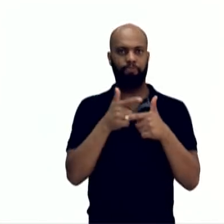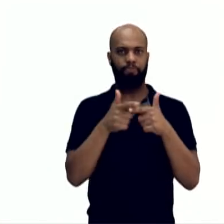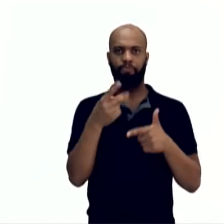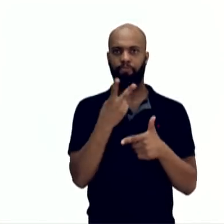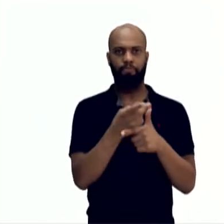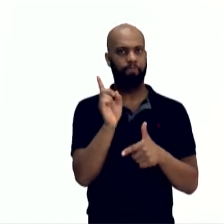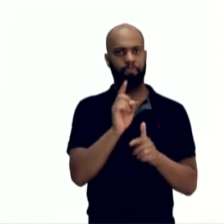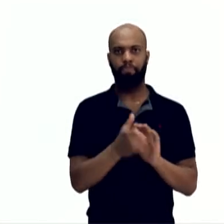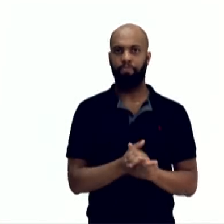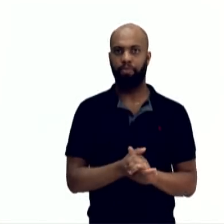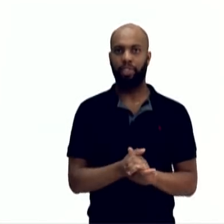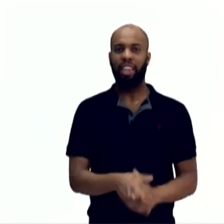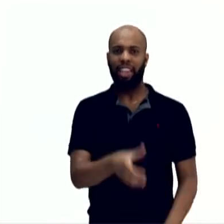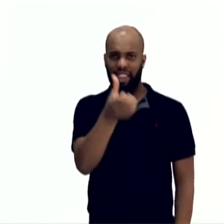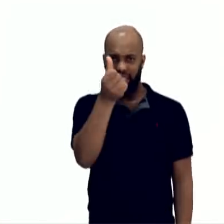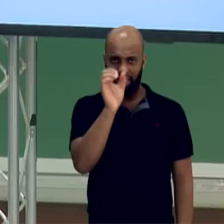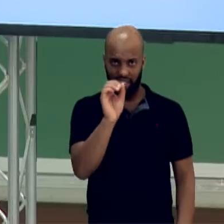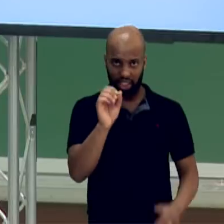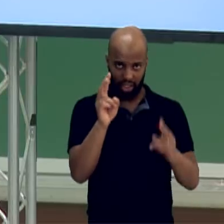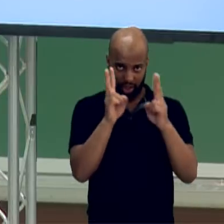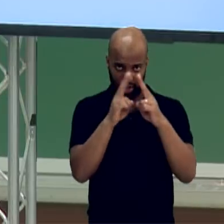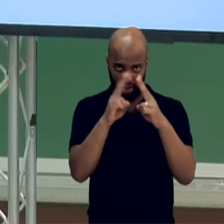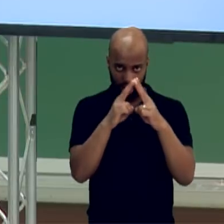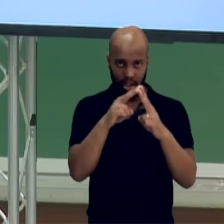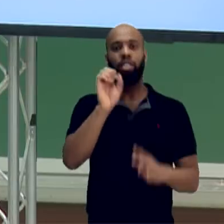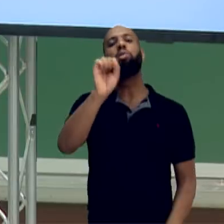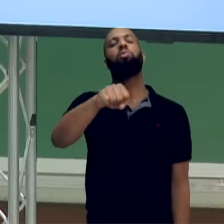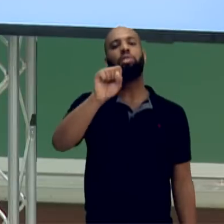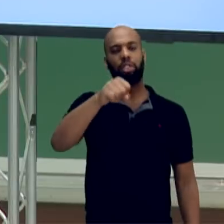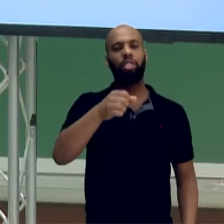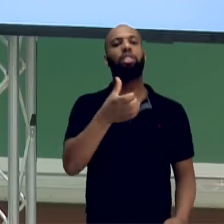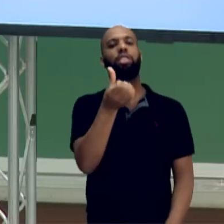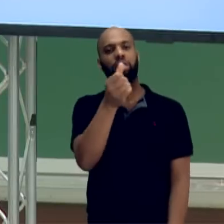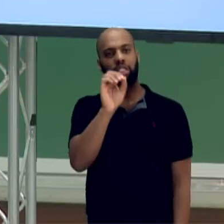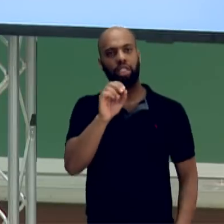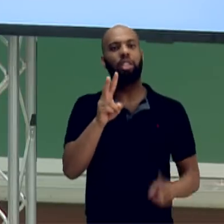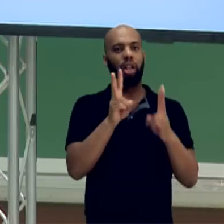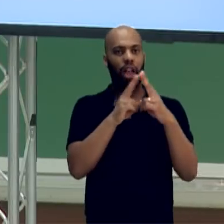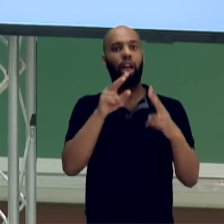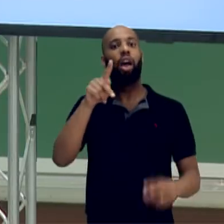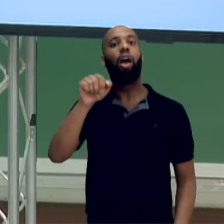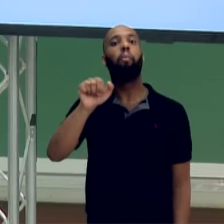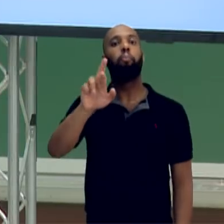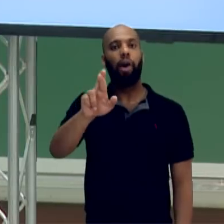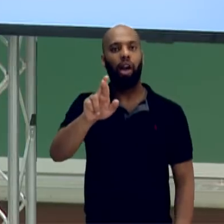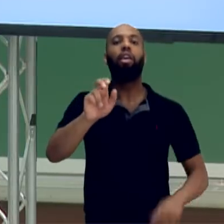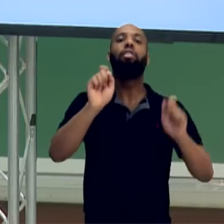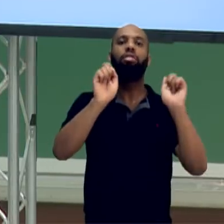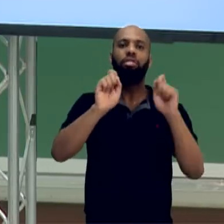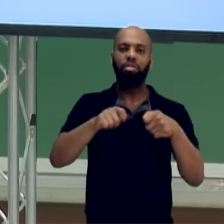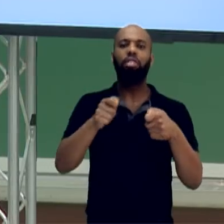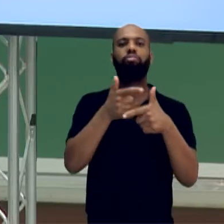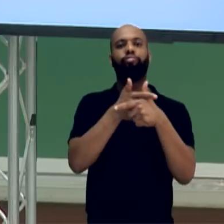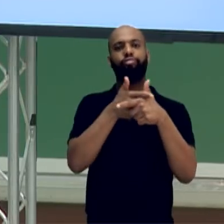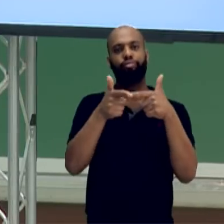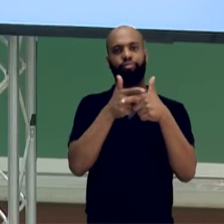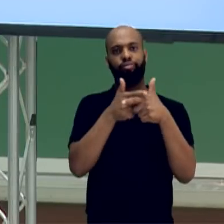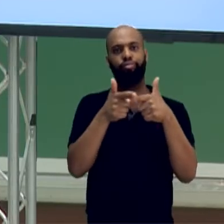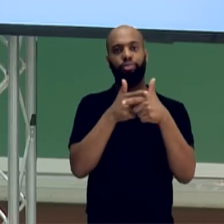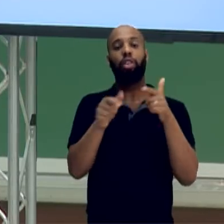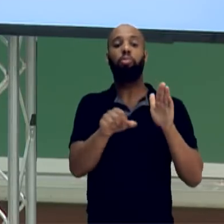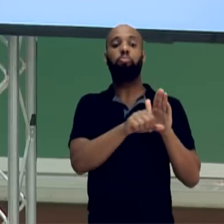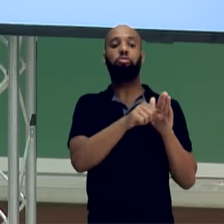2. O 60 é par? Opa, 60 é par. 60 é o nosso divisor, nesse caso aqui é o